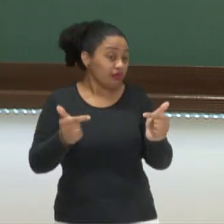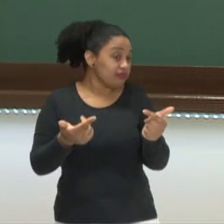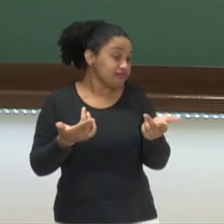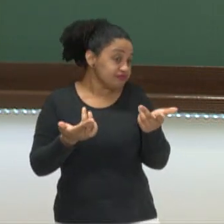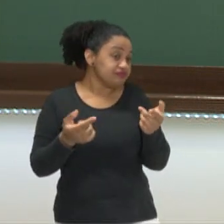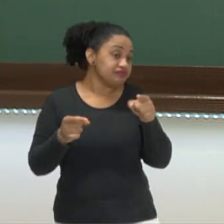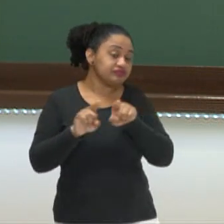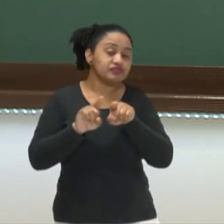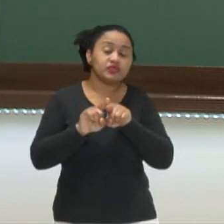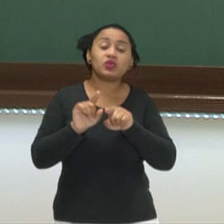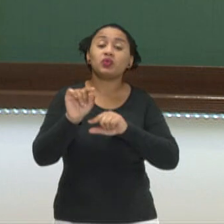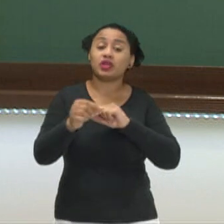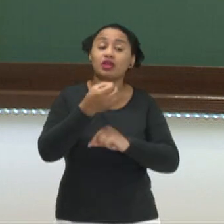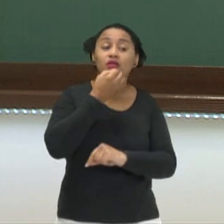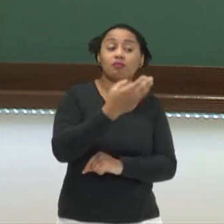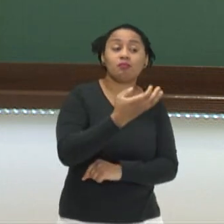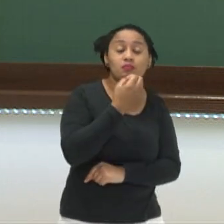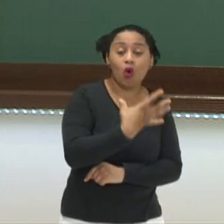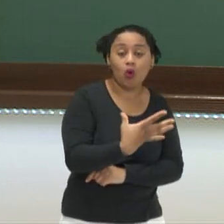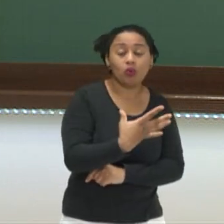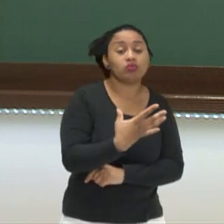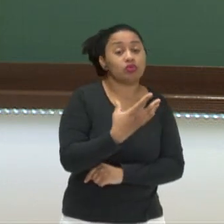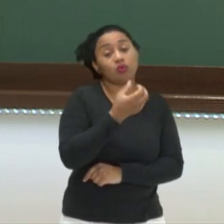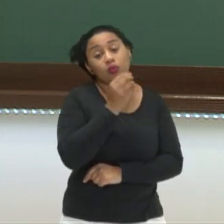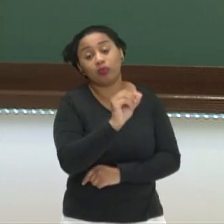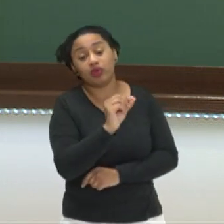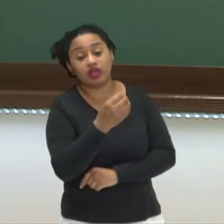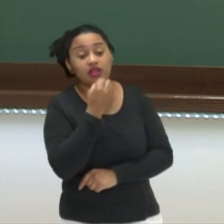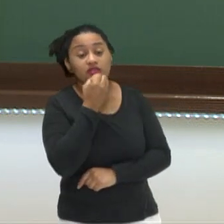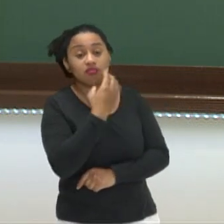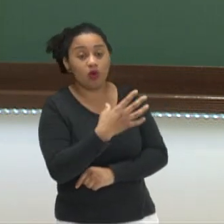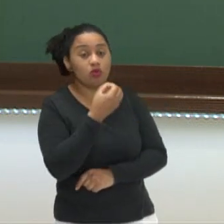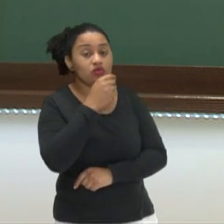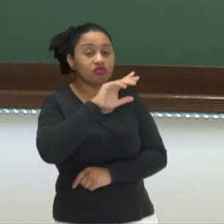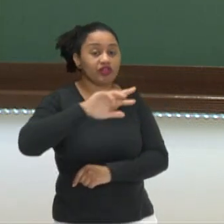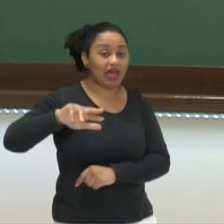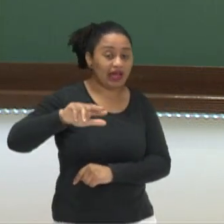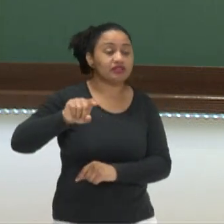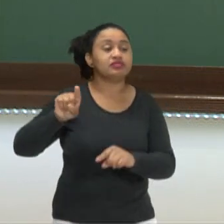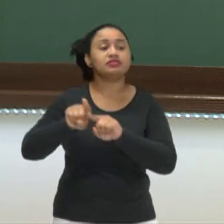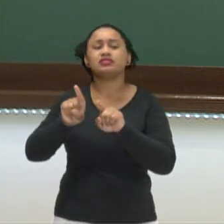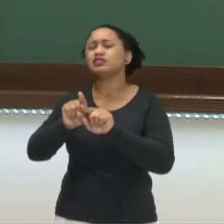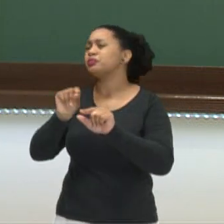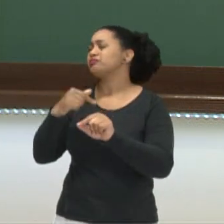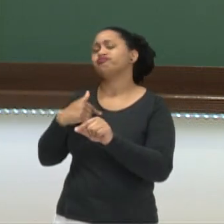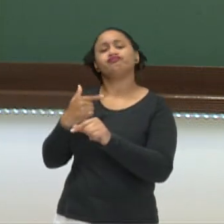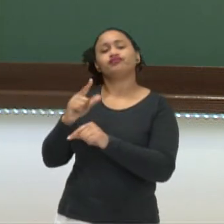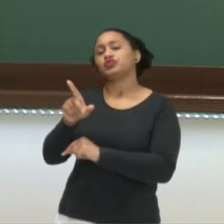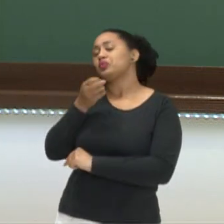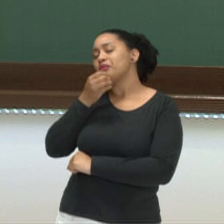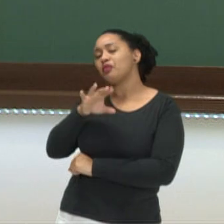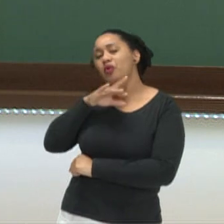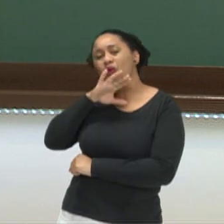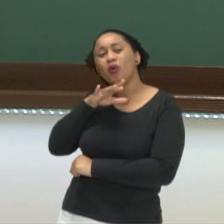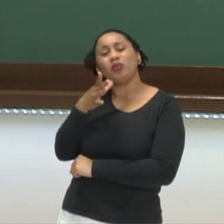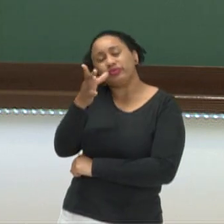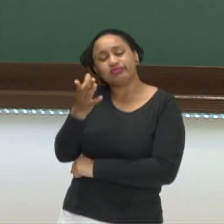ação? Quais são os prós? O que ele tem de vantajoso? E quais são os contras, né? O que ele